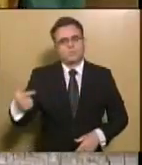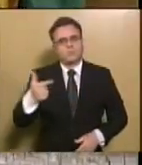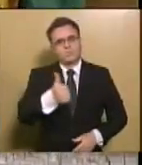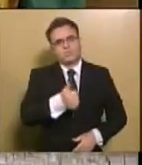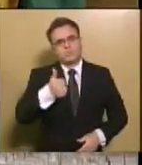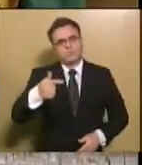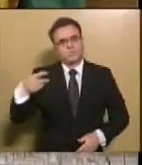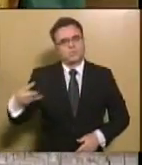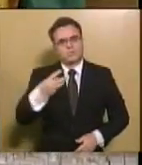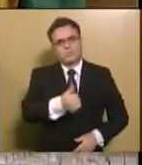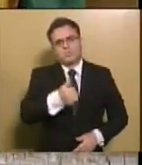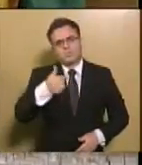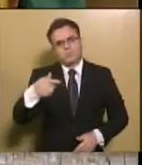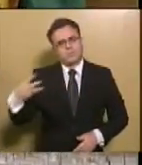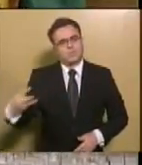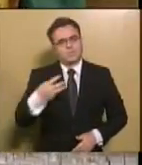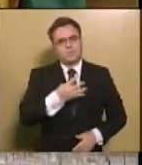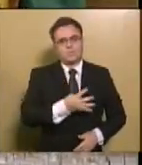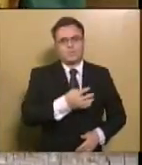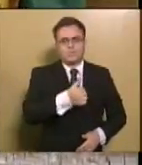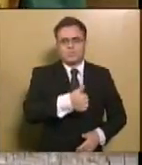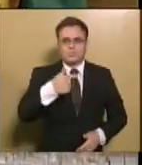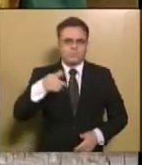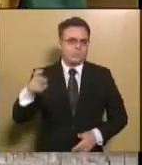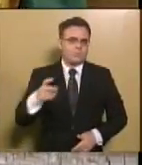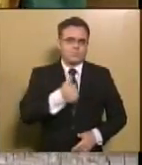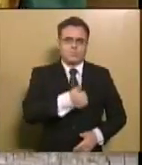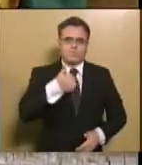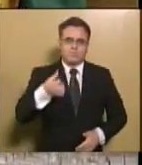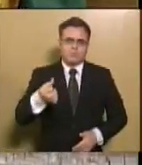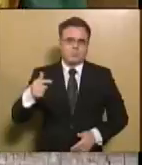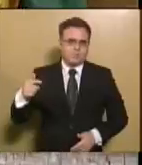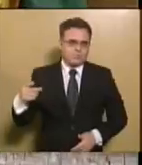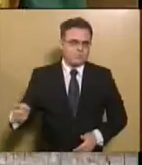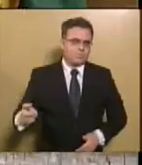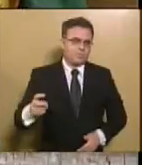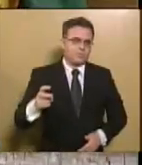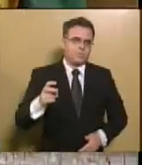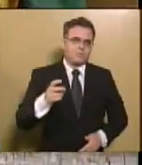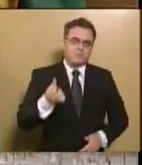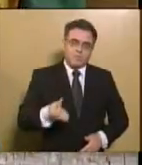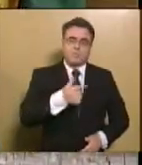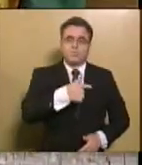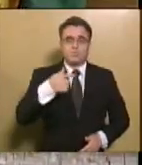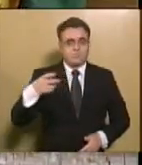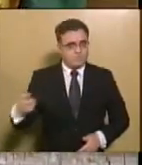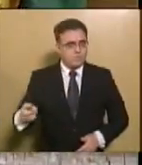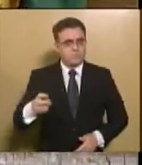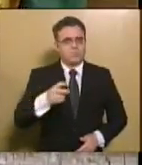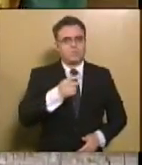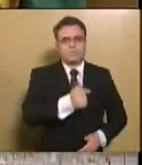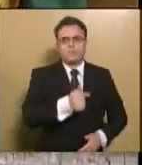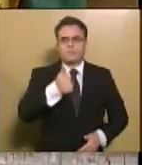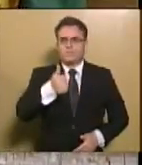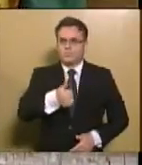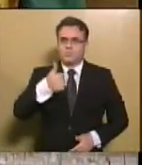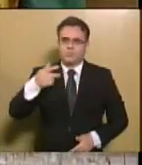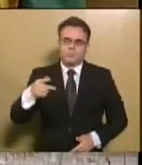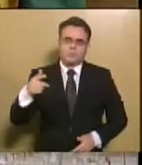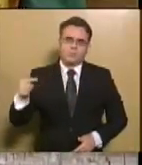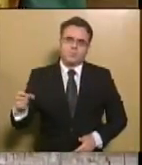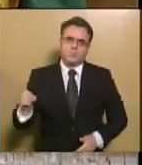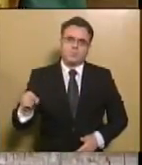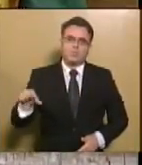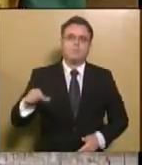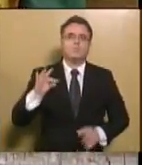172, 173, 174, 175, 176, 177, 178, 179 e